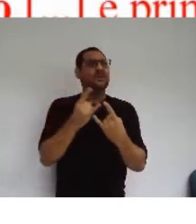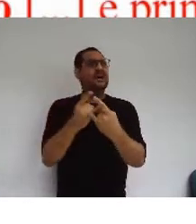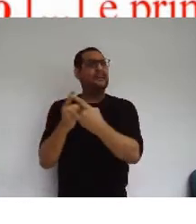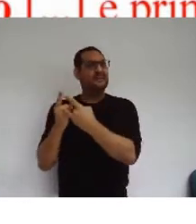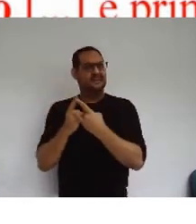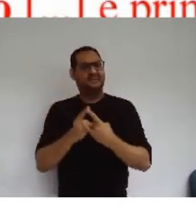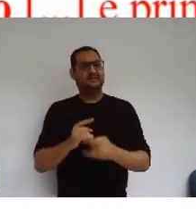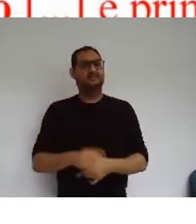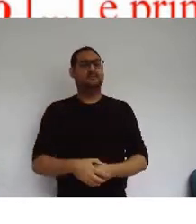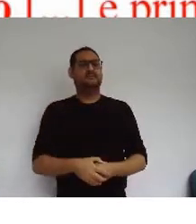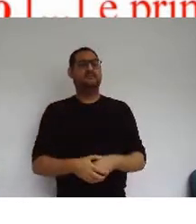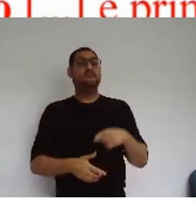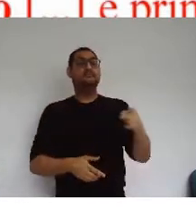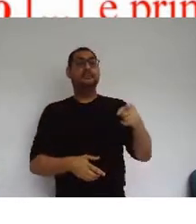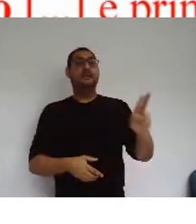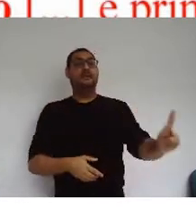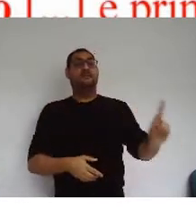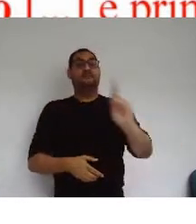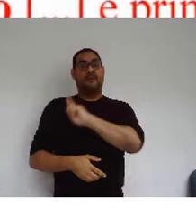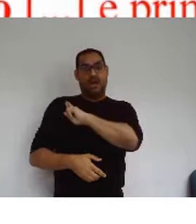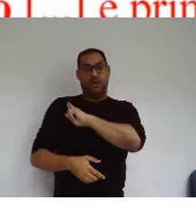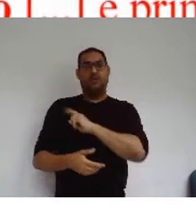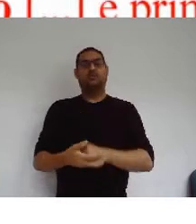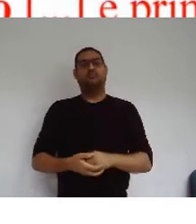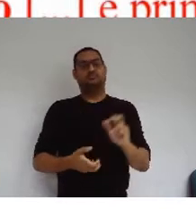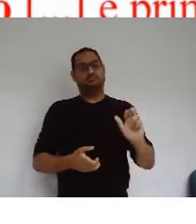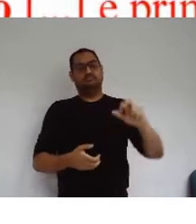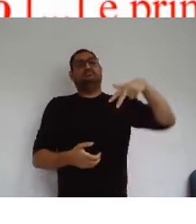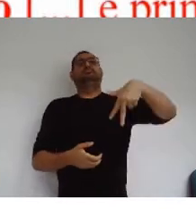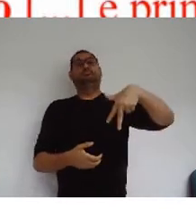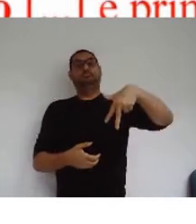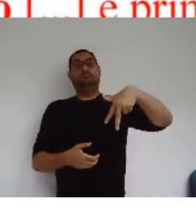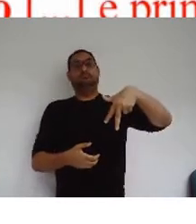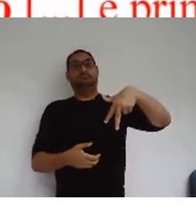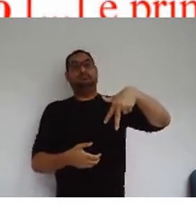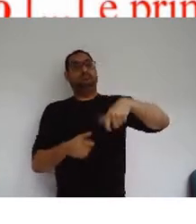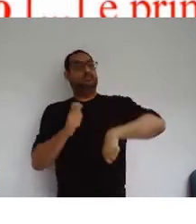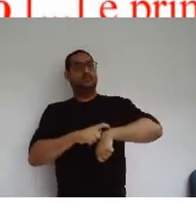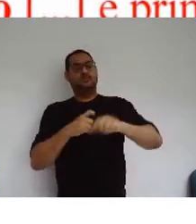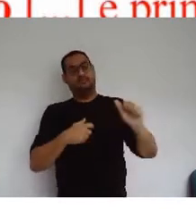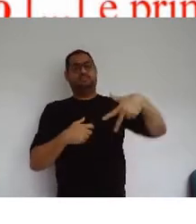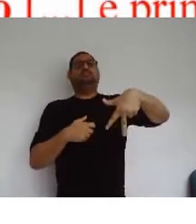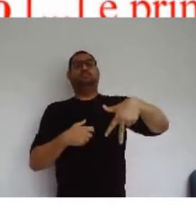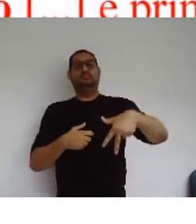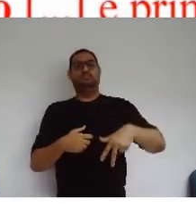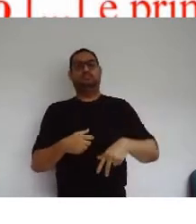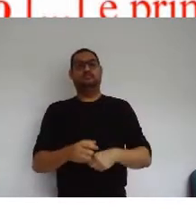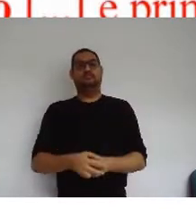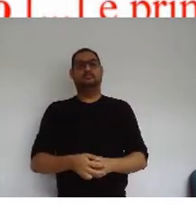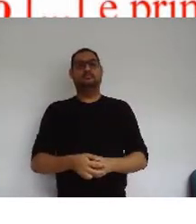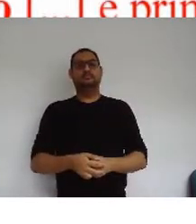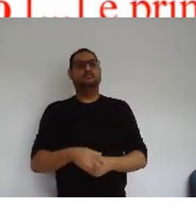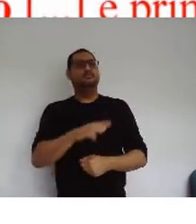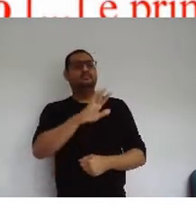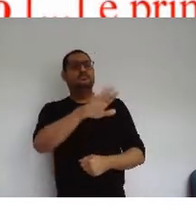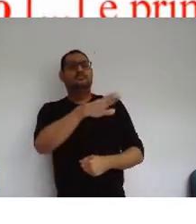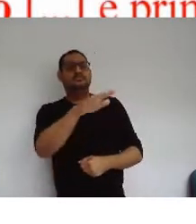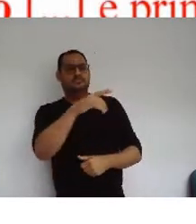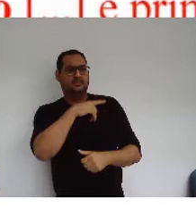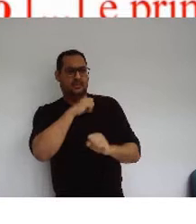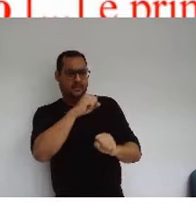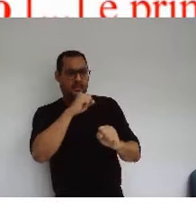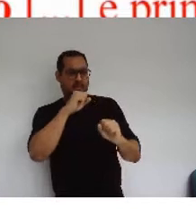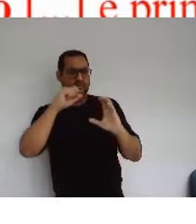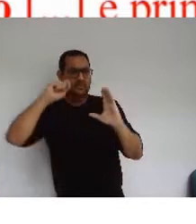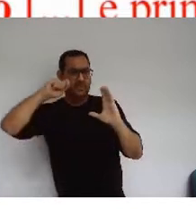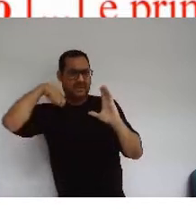Ao que ele retrucou e se levantou imediatamente e disse: ah, sim. Aí eu pedi permissão para